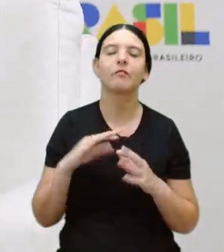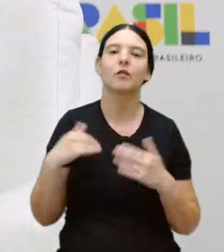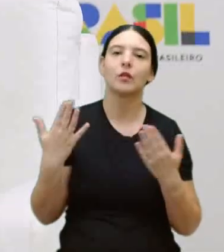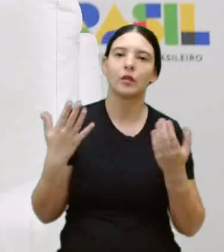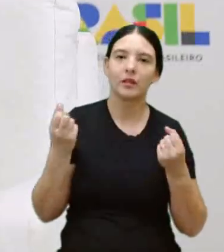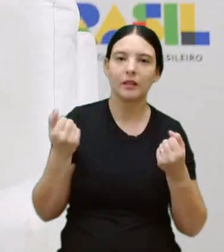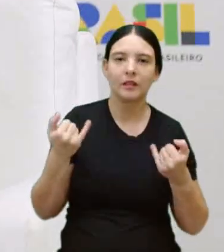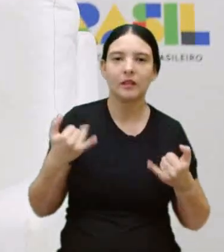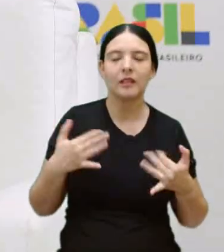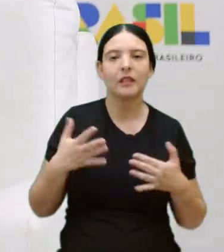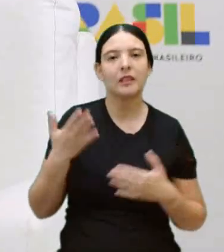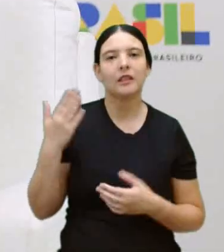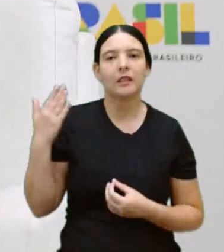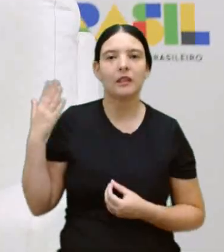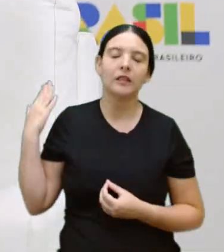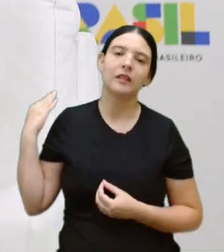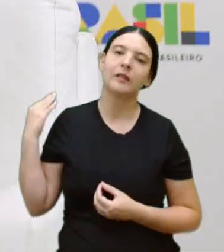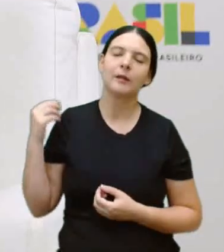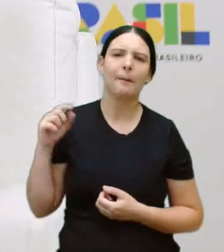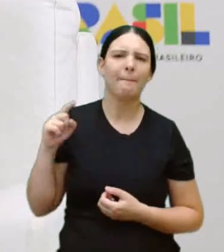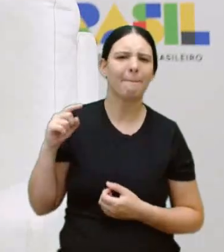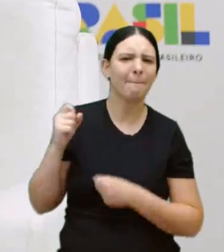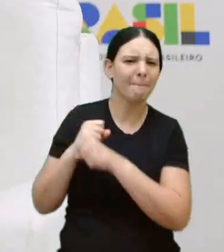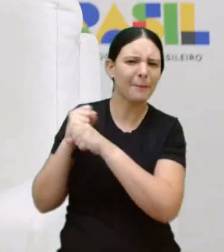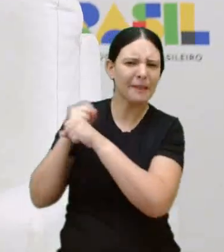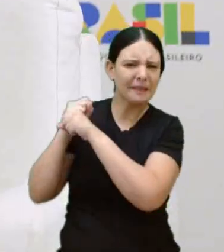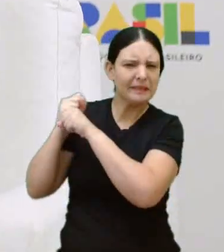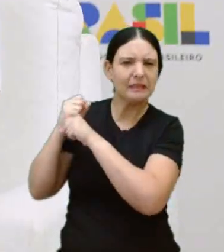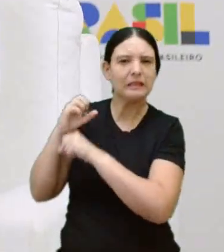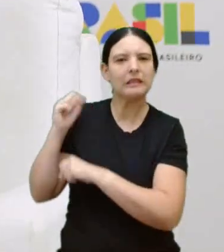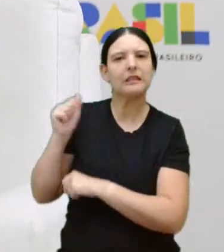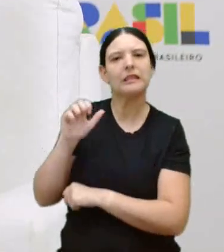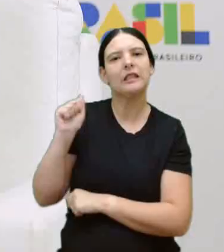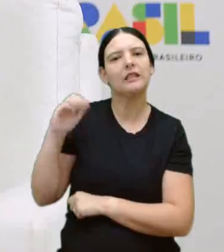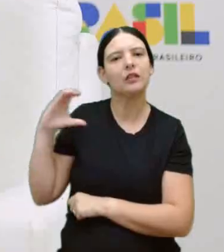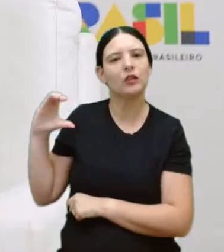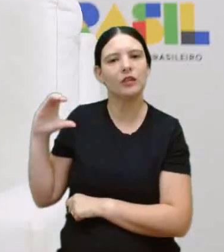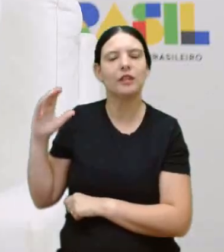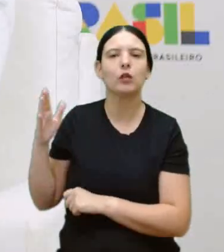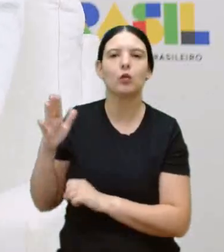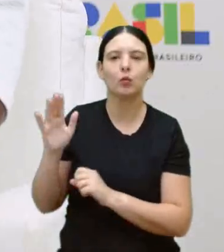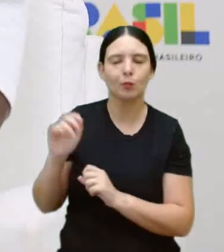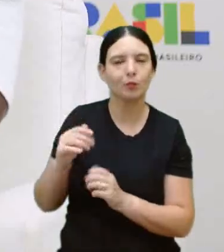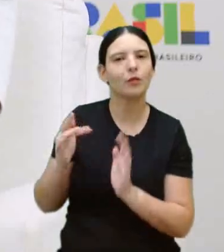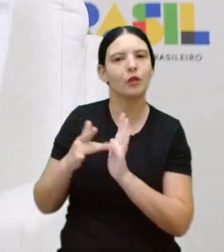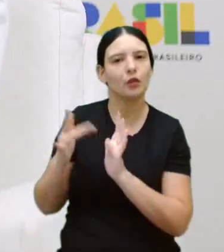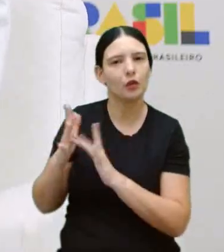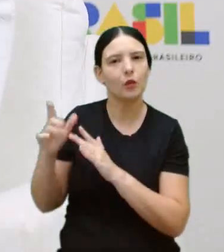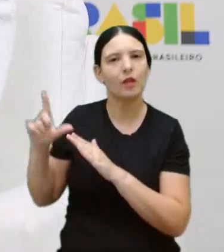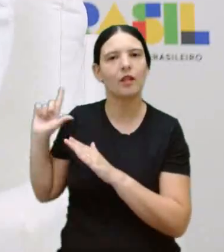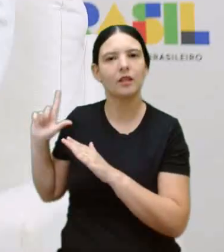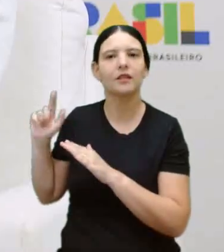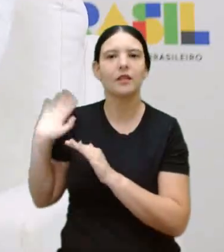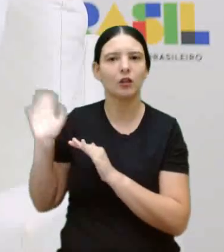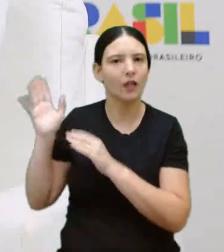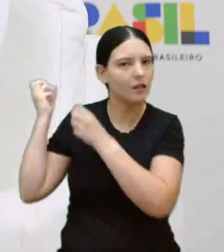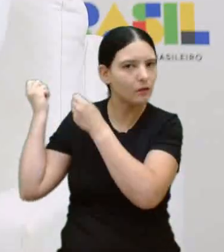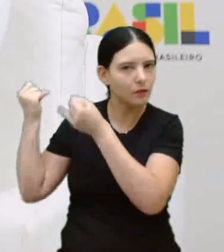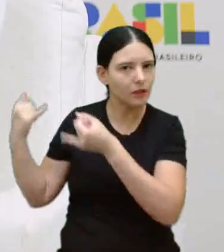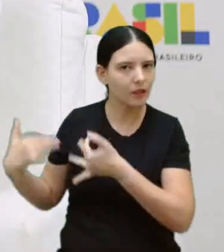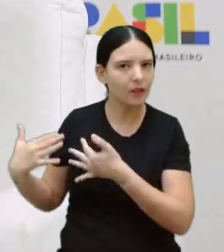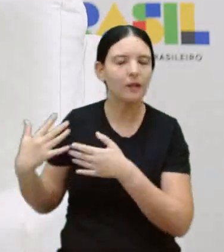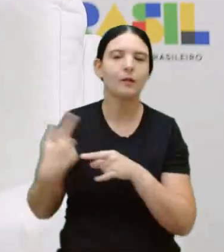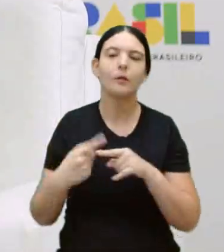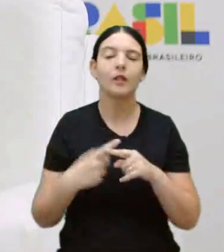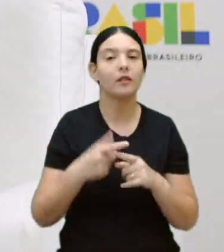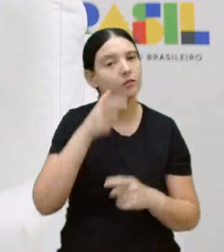lá, né, 1000 anos antes de Cristo, ele já tem um texto dele, ele já está se posicionando, mostrando uma coisa muito interessante,